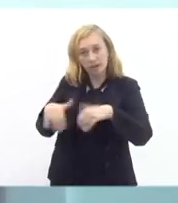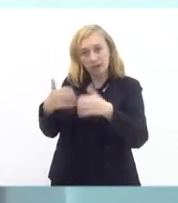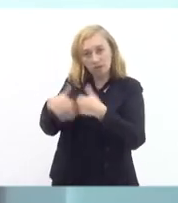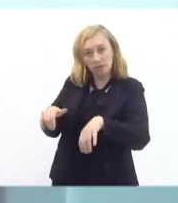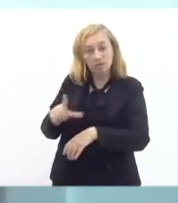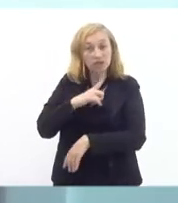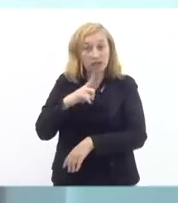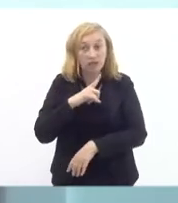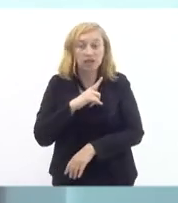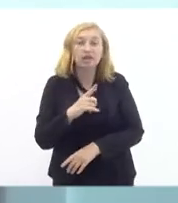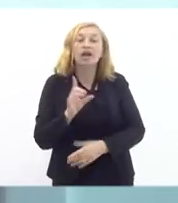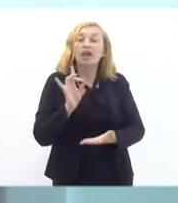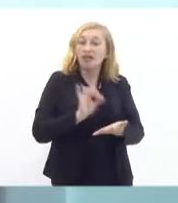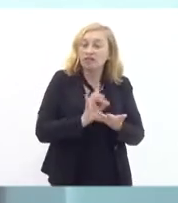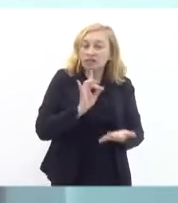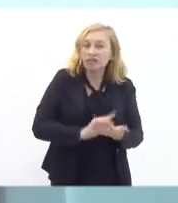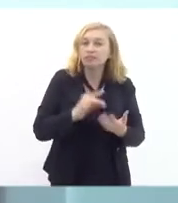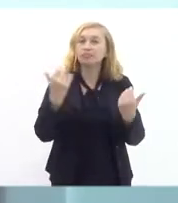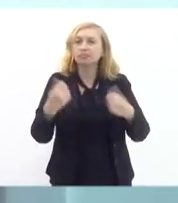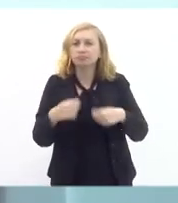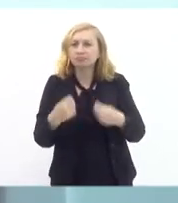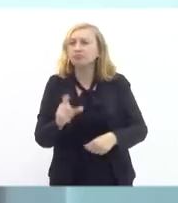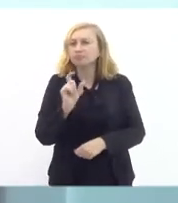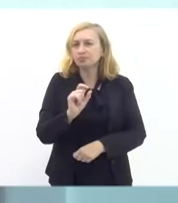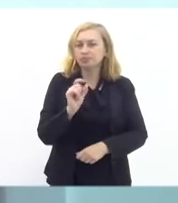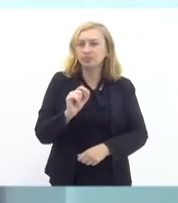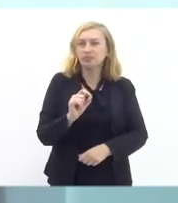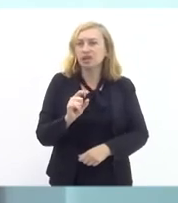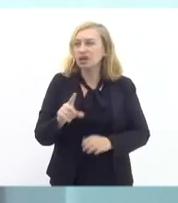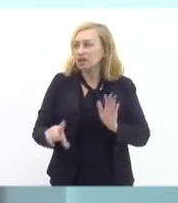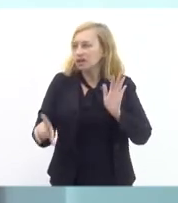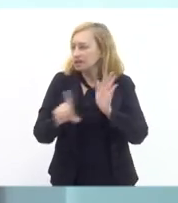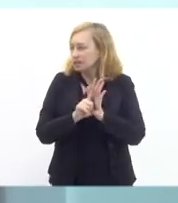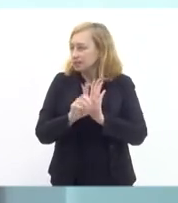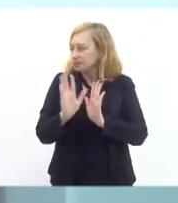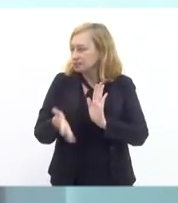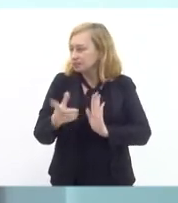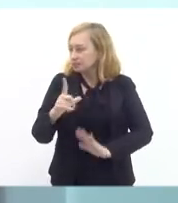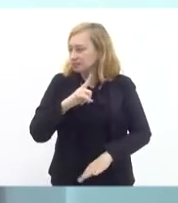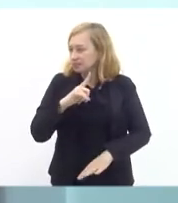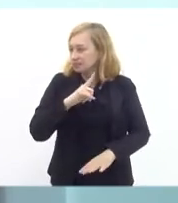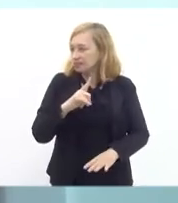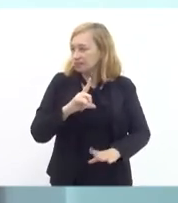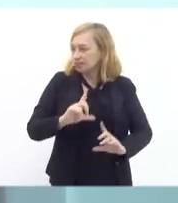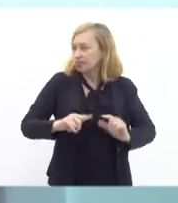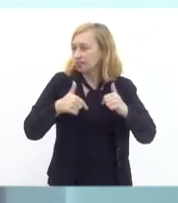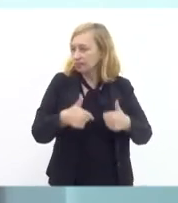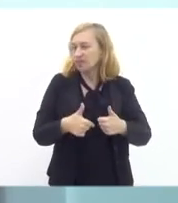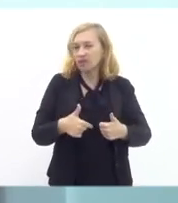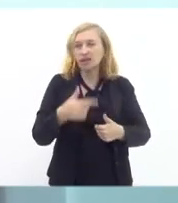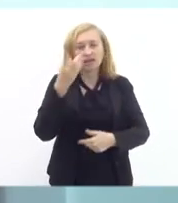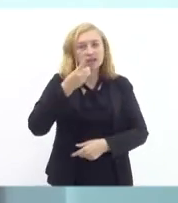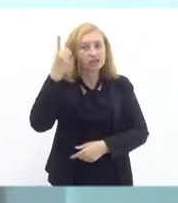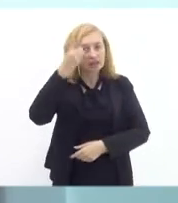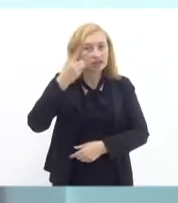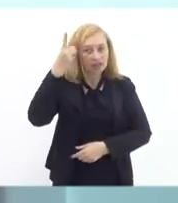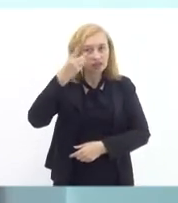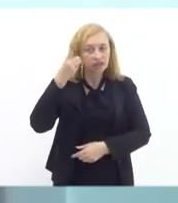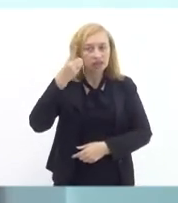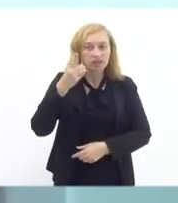a gente precisa, na verdade, pegar essas leis que já existem e botar para funcionar, deputado. A delegacia